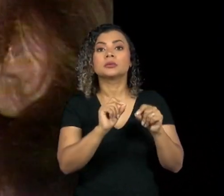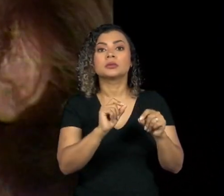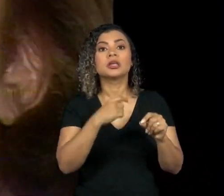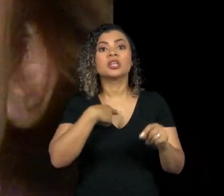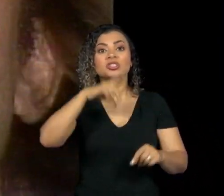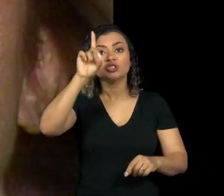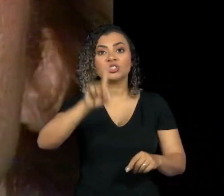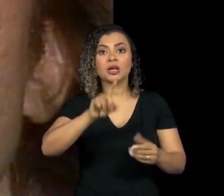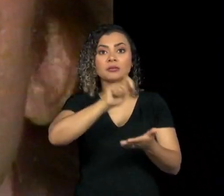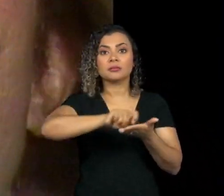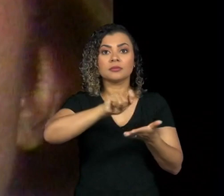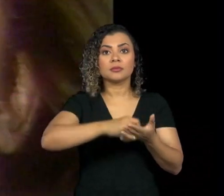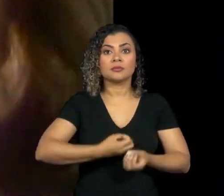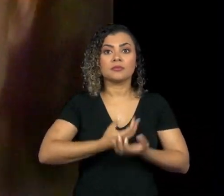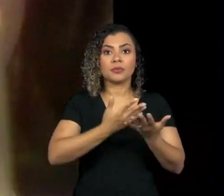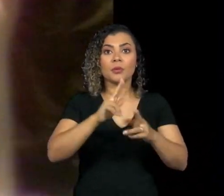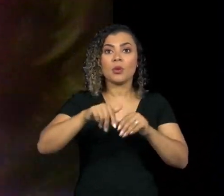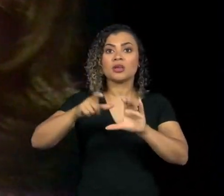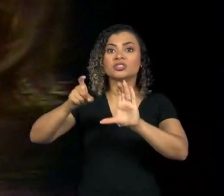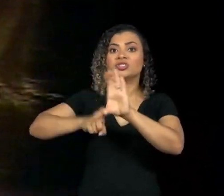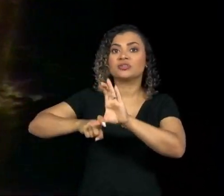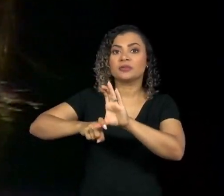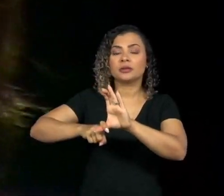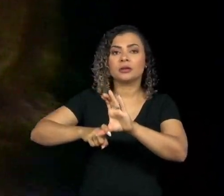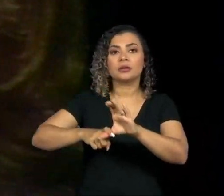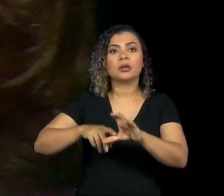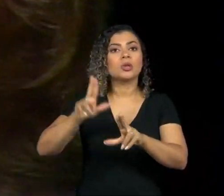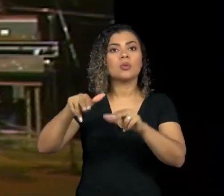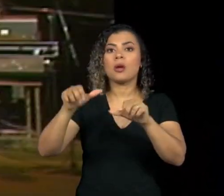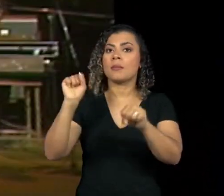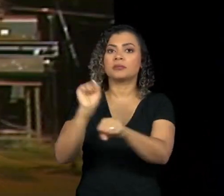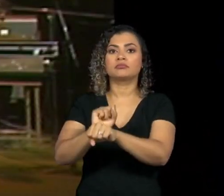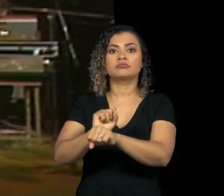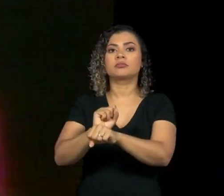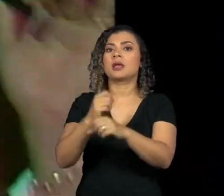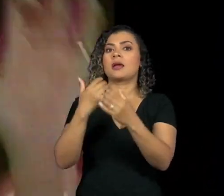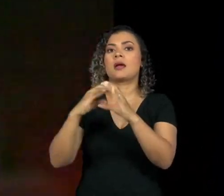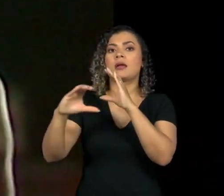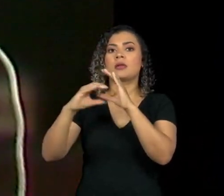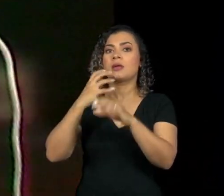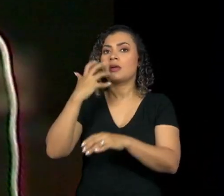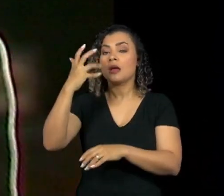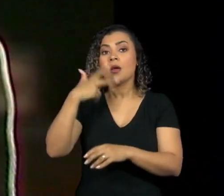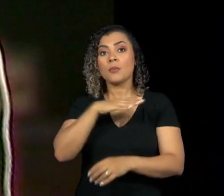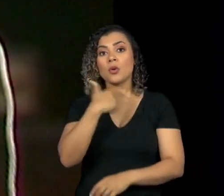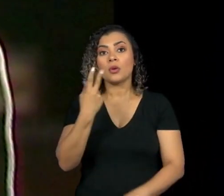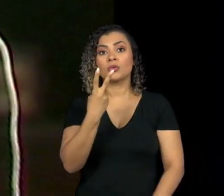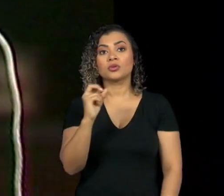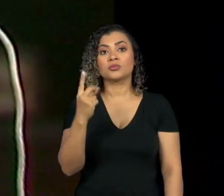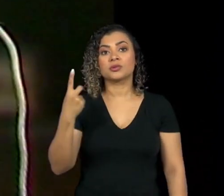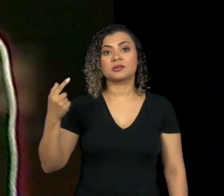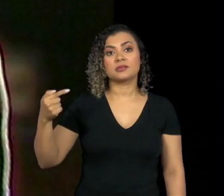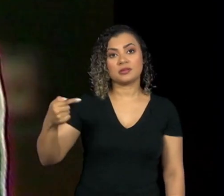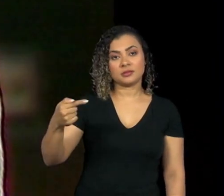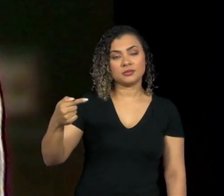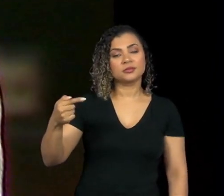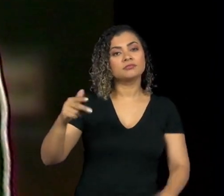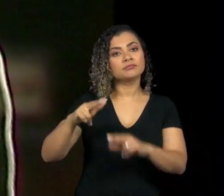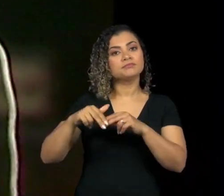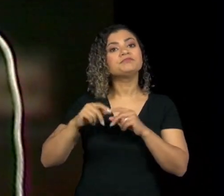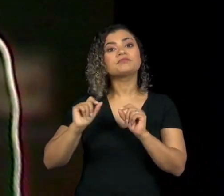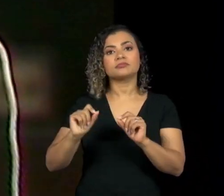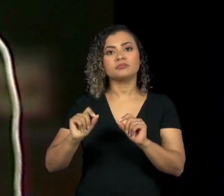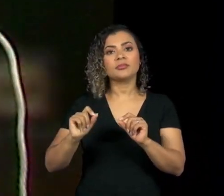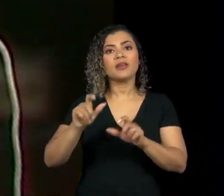direitos autorais por dívidas e nunca mais cantou. Morreu recluso em 2017, deixando